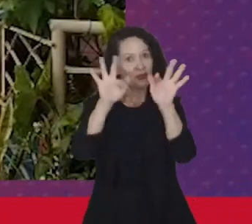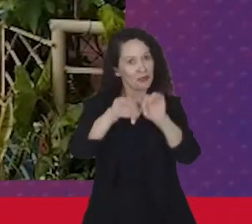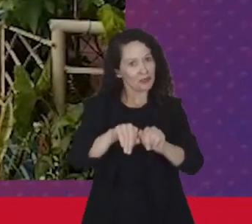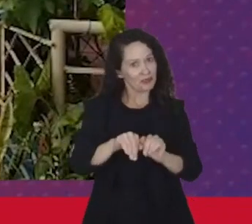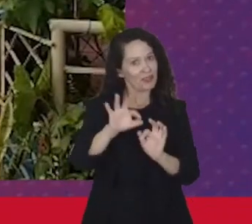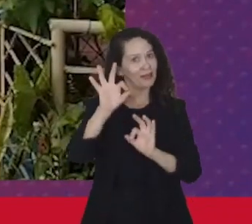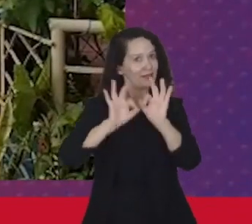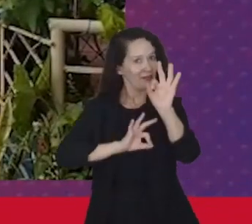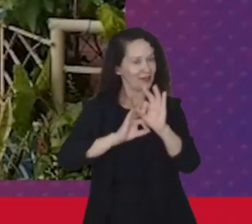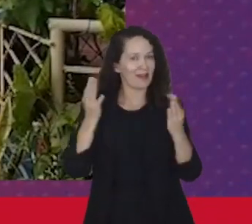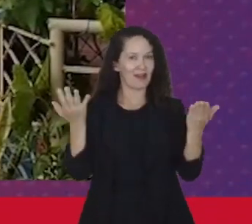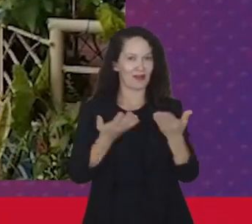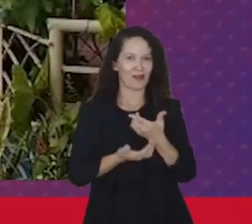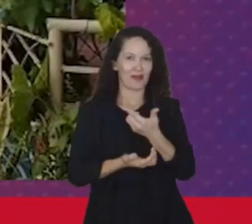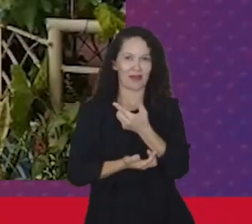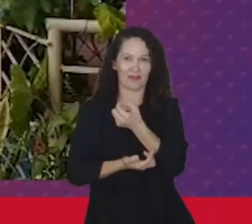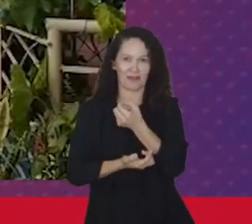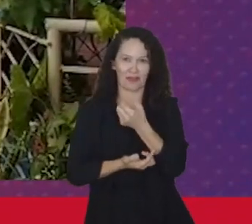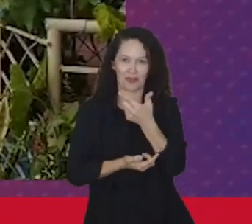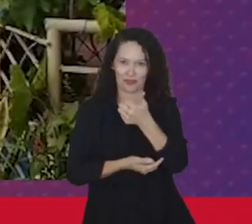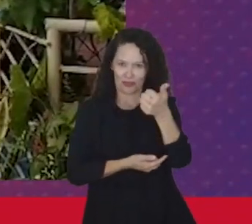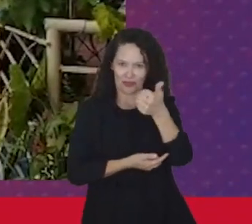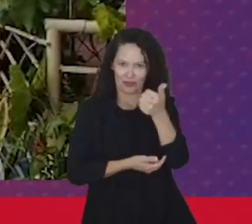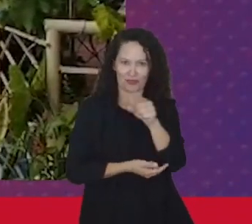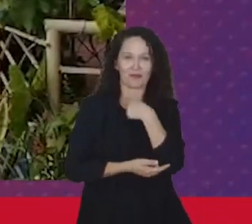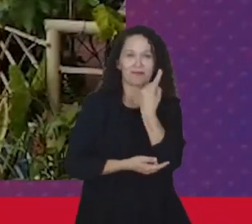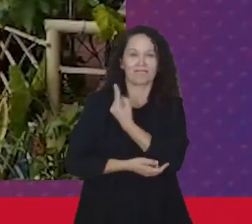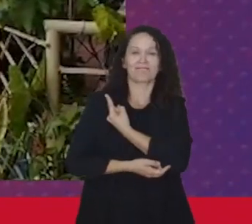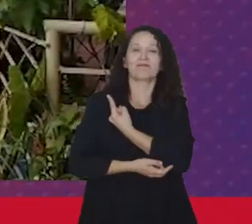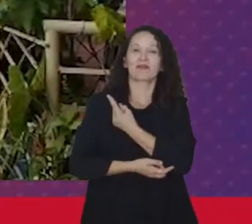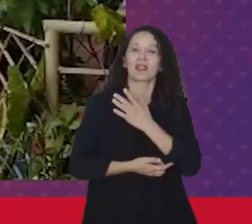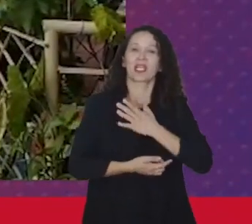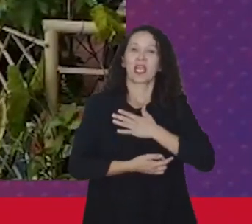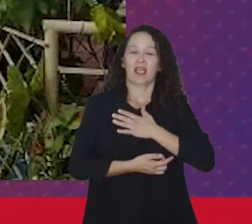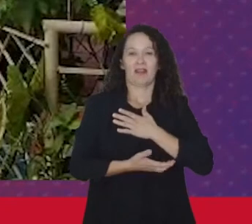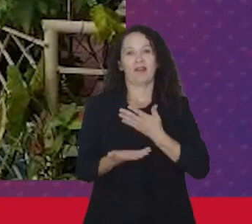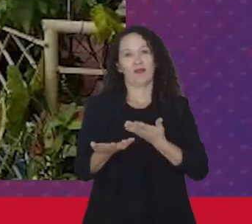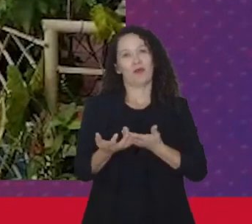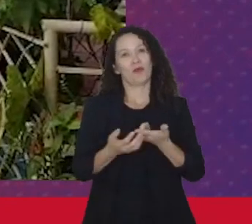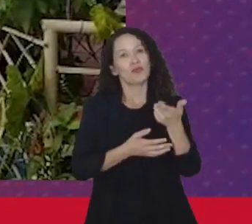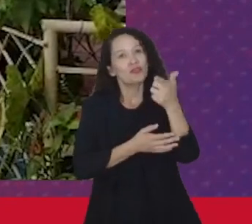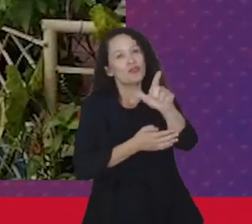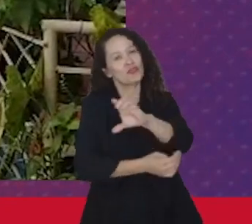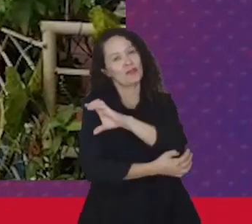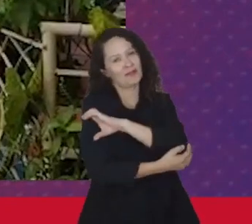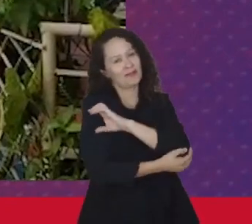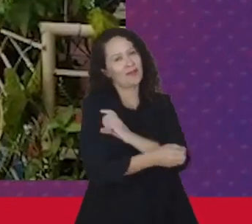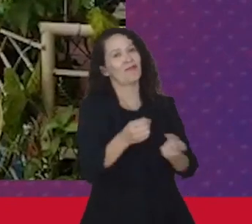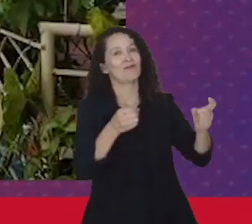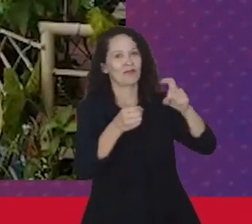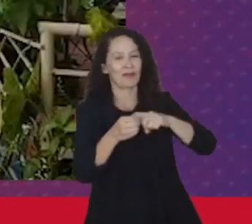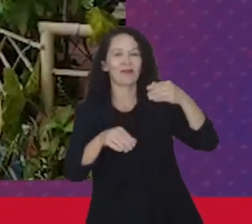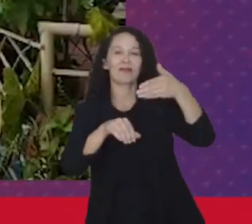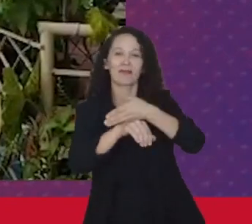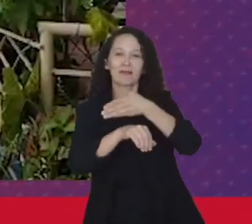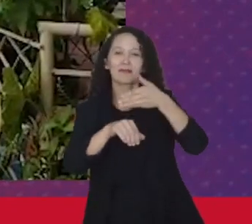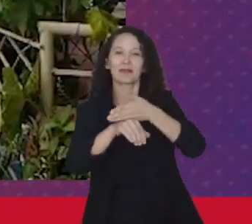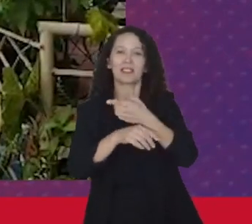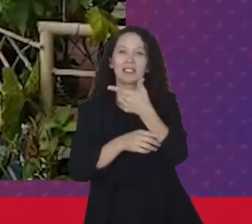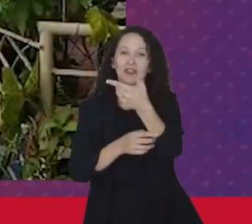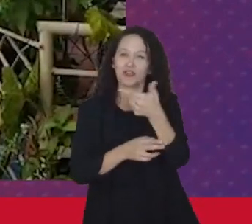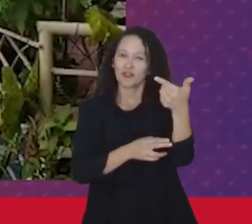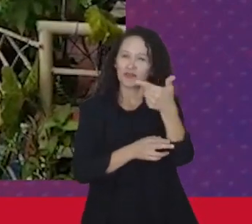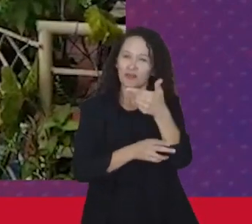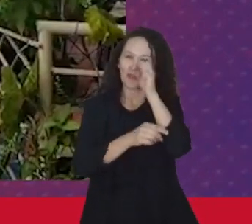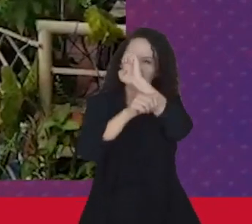desse processo, agora em 2021, eu fui reconduzida à coordenação com a participação de